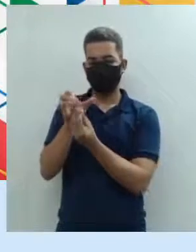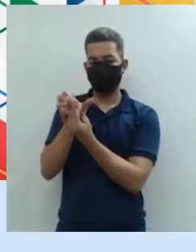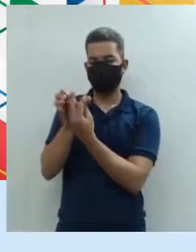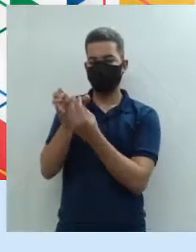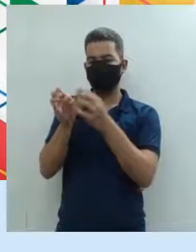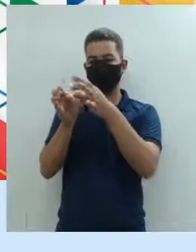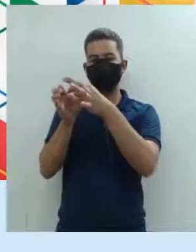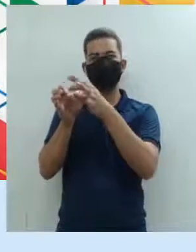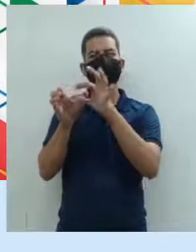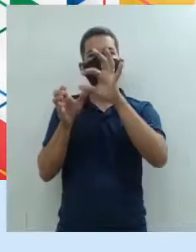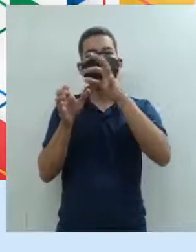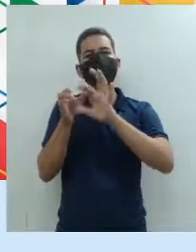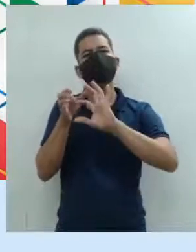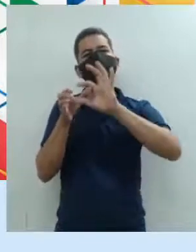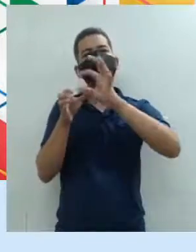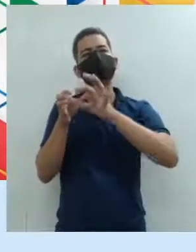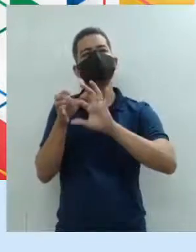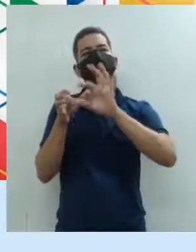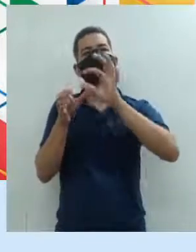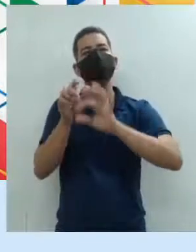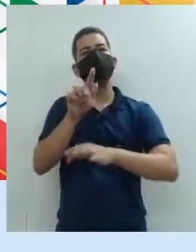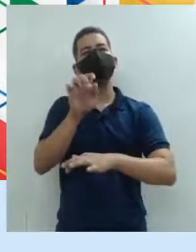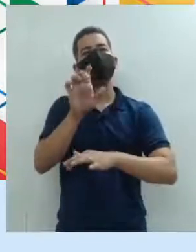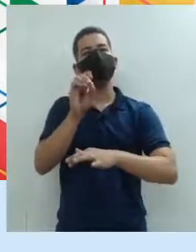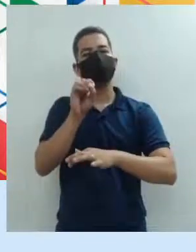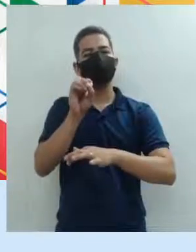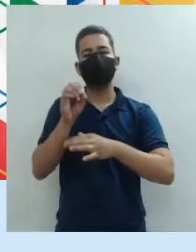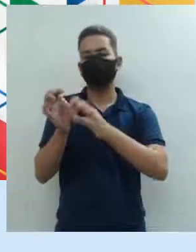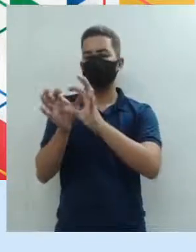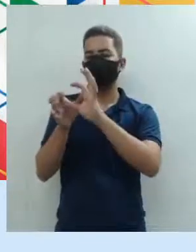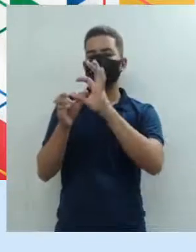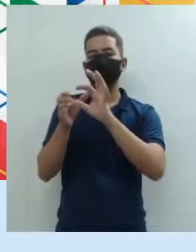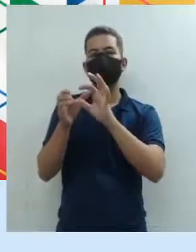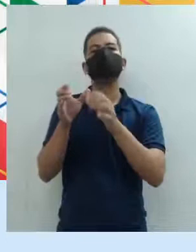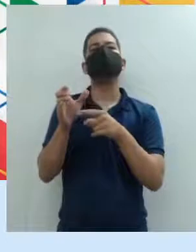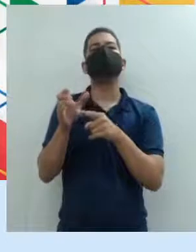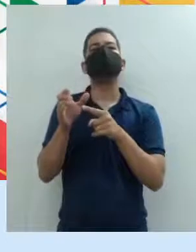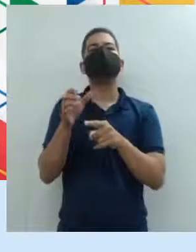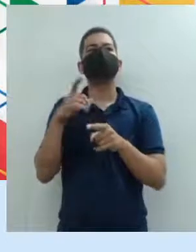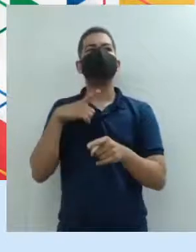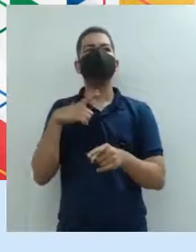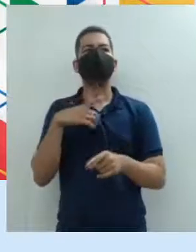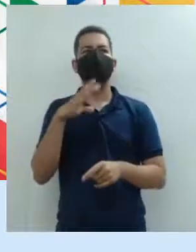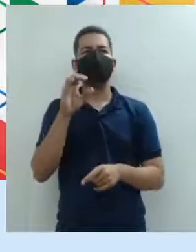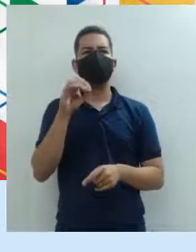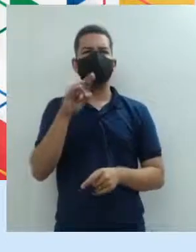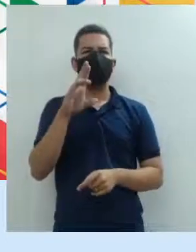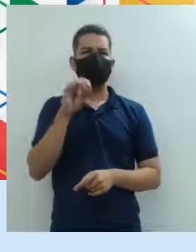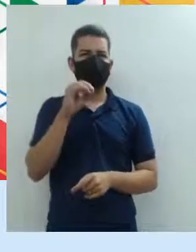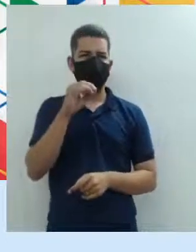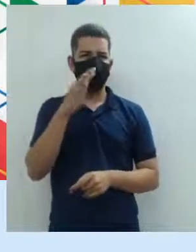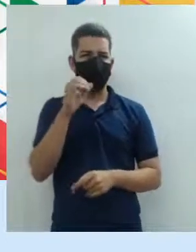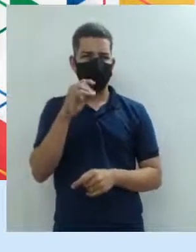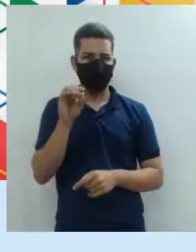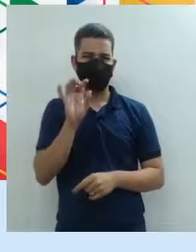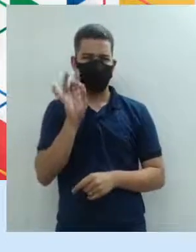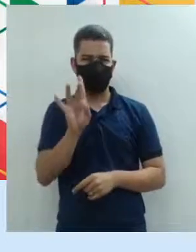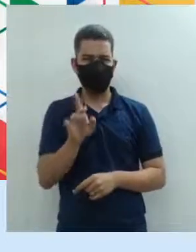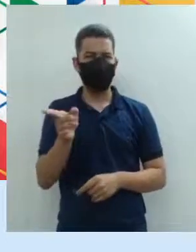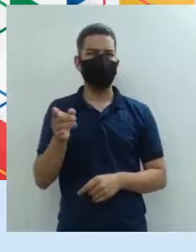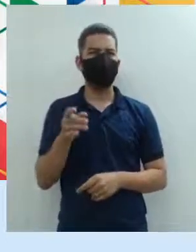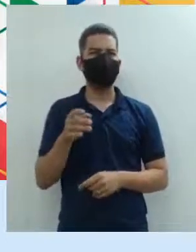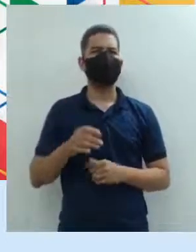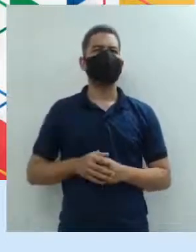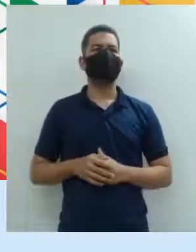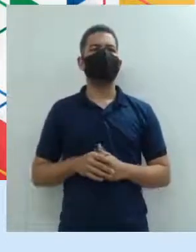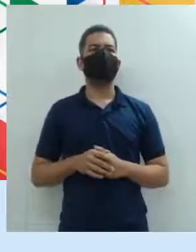gelo flutuando ali em cima, né? Então, qual a forma de propagação de calor aí? Será que é só por condução? Vamos ver. De uma